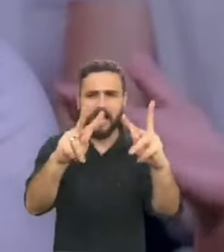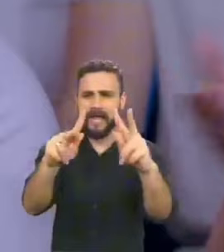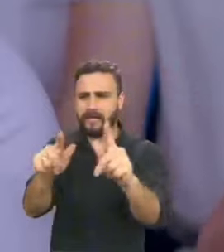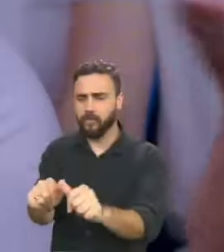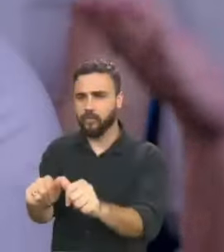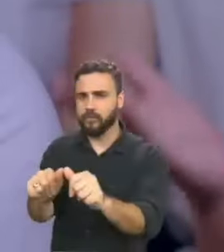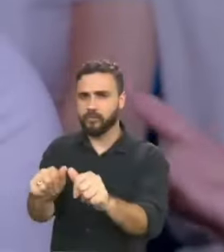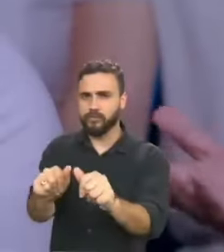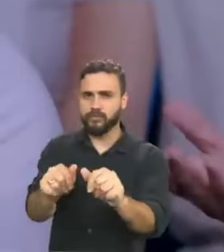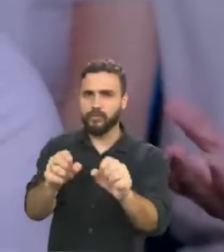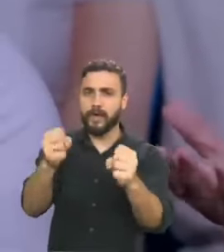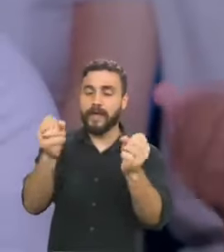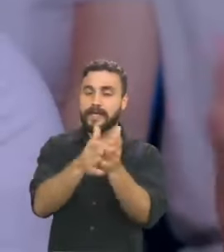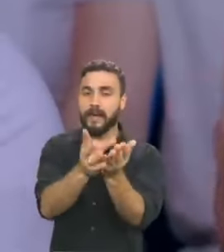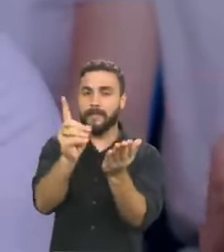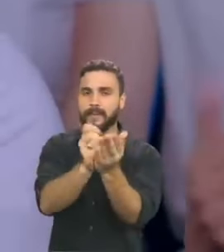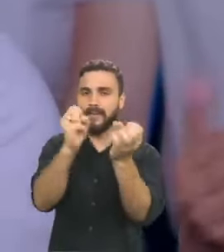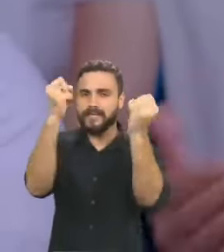ele os olhos,